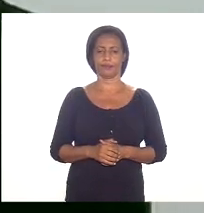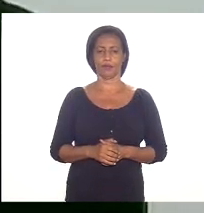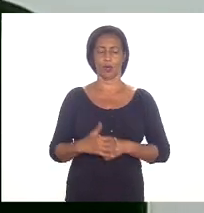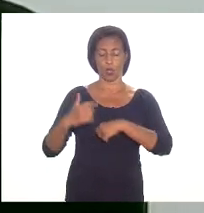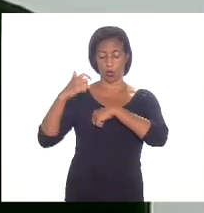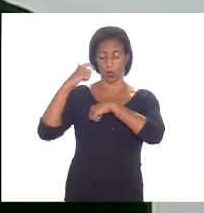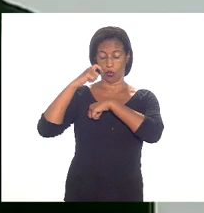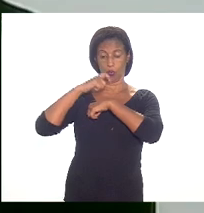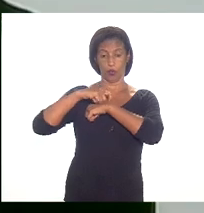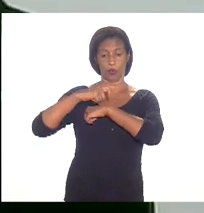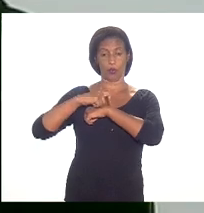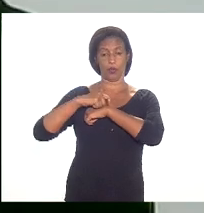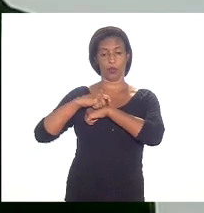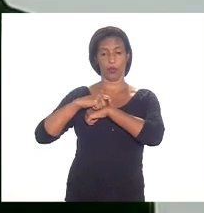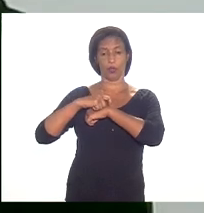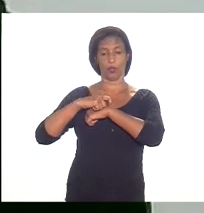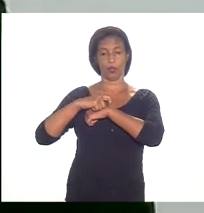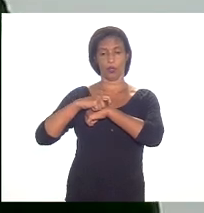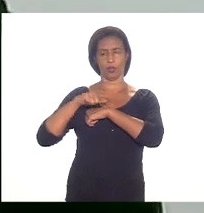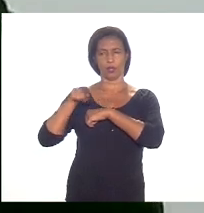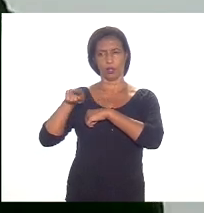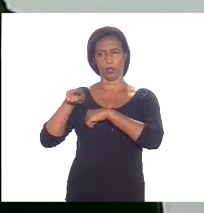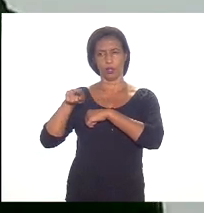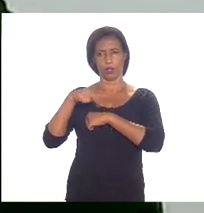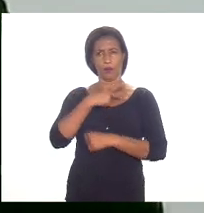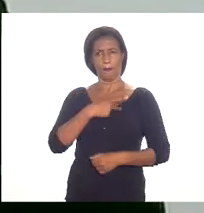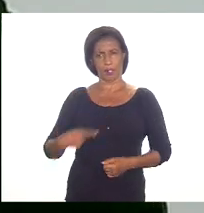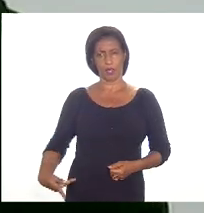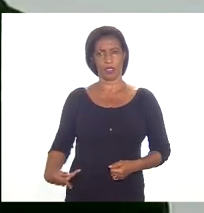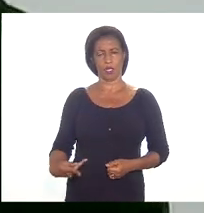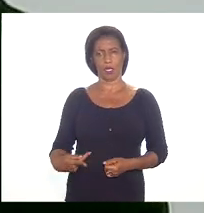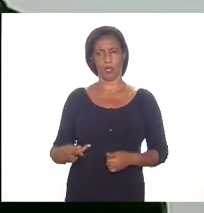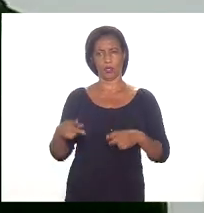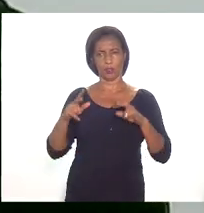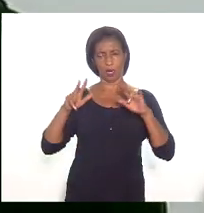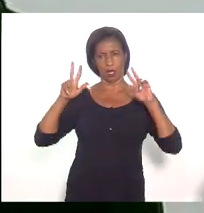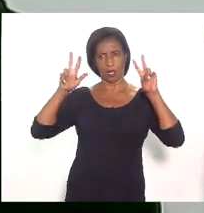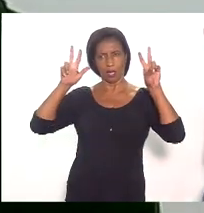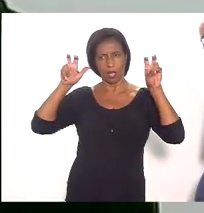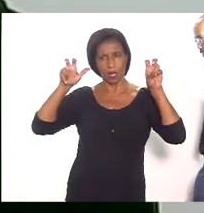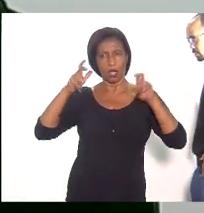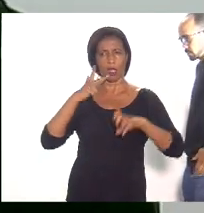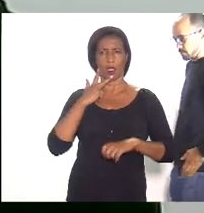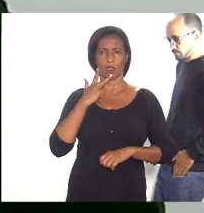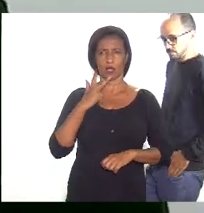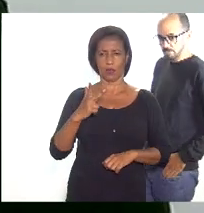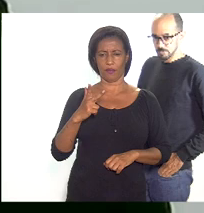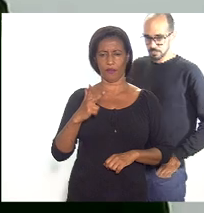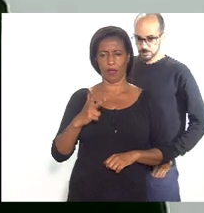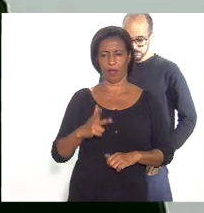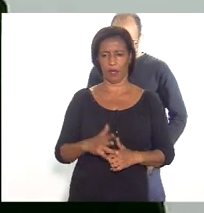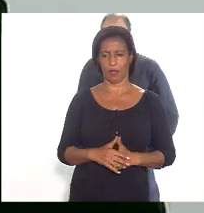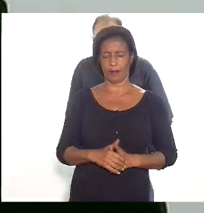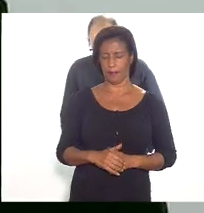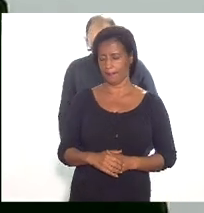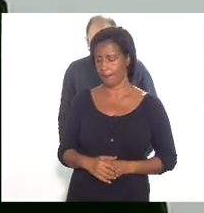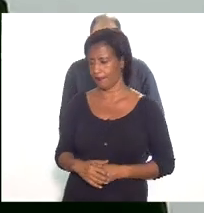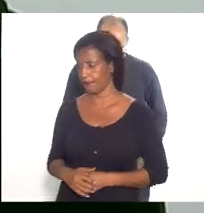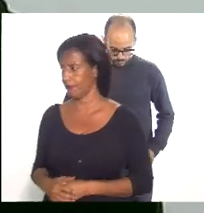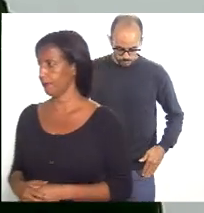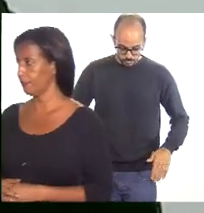que Vossa Excelência traz ao plenário essa fala de que o governador Cláudio Castro, em